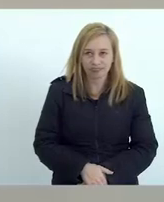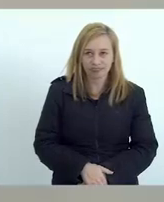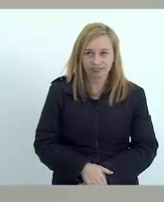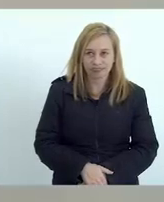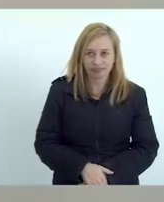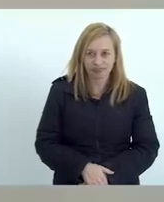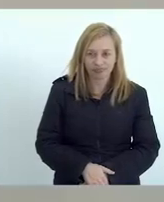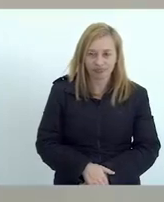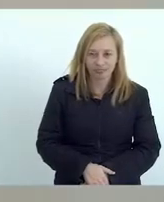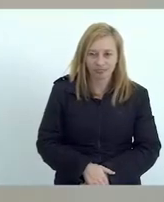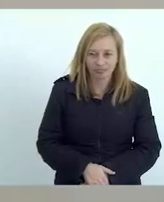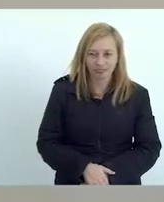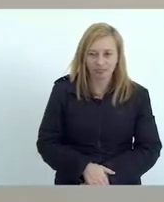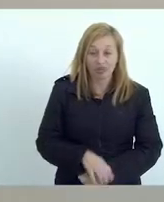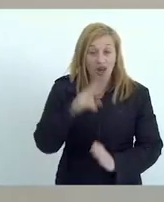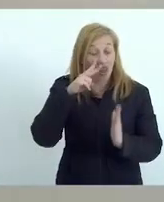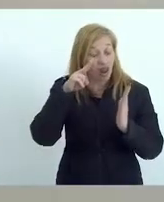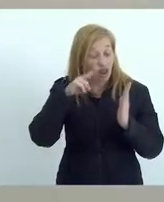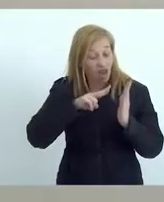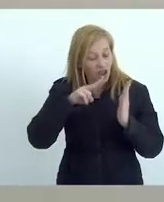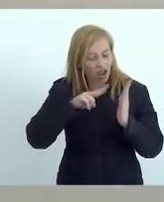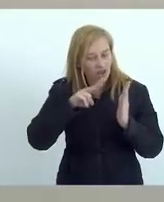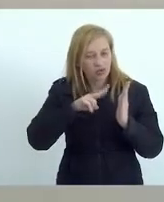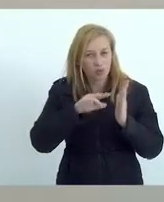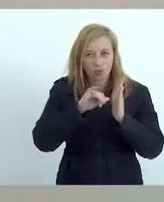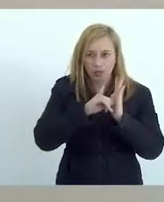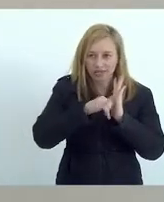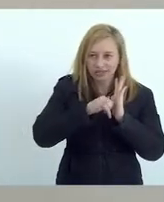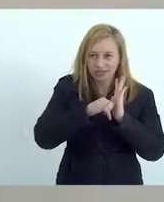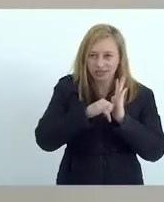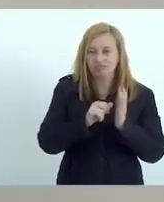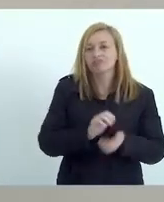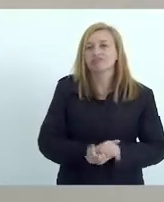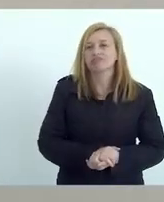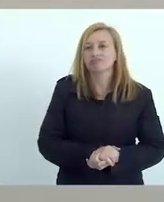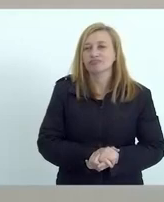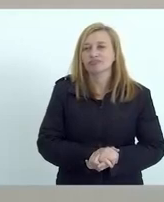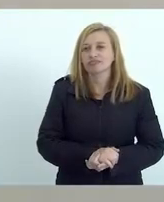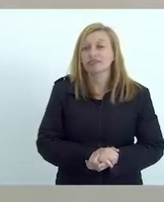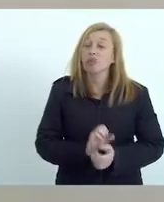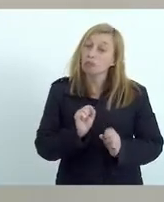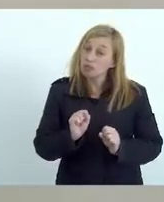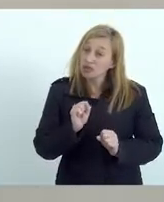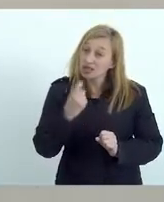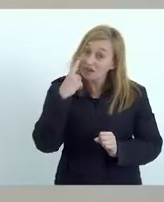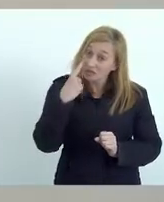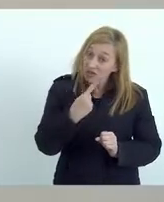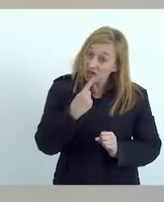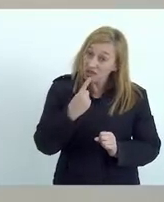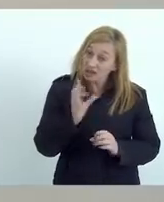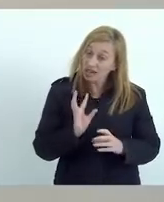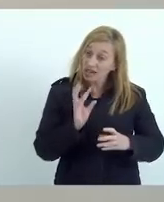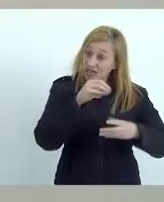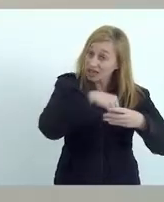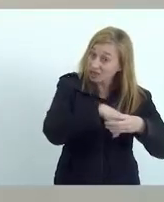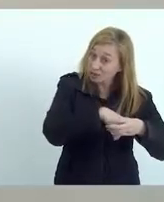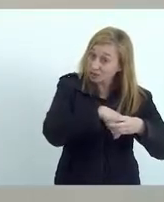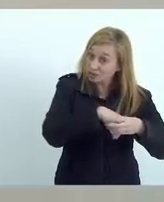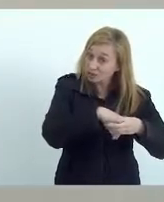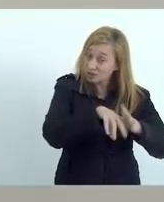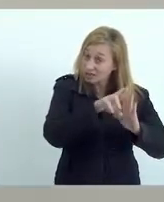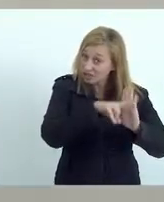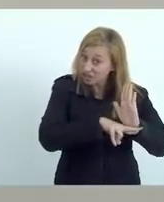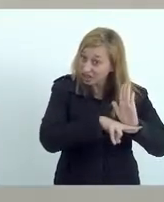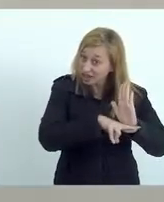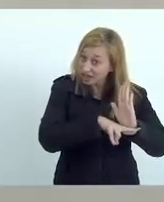a gente deveria ler né o edital para que a gente pudesse ver se a gente estaria enquadrado